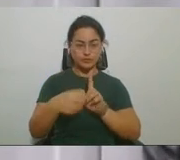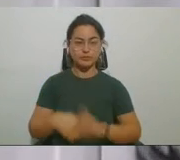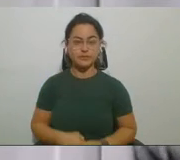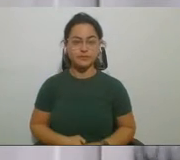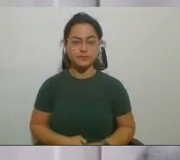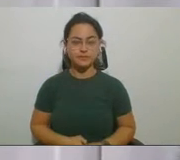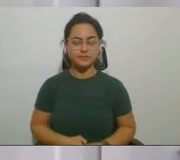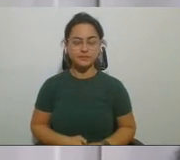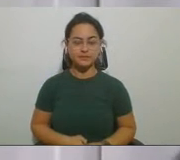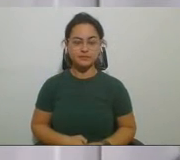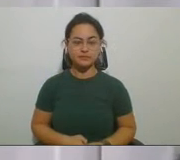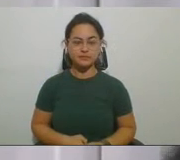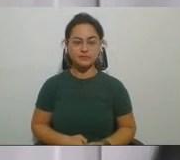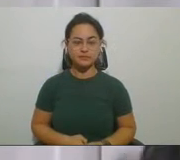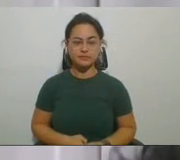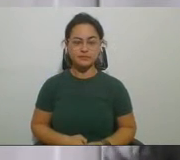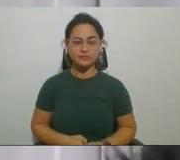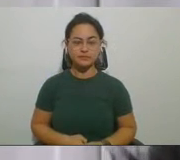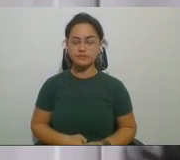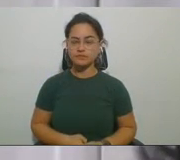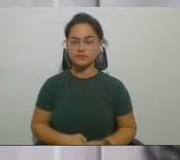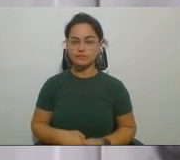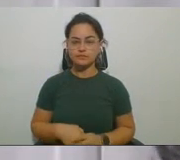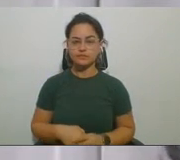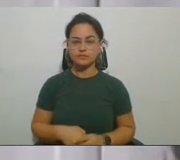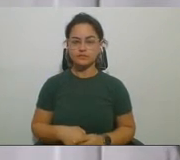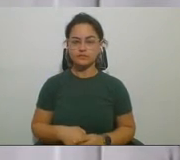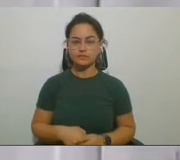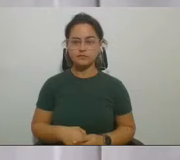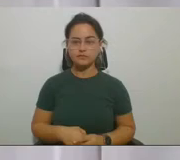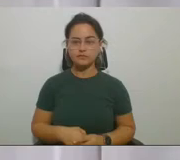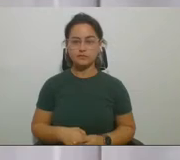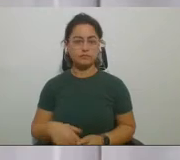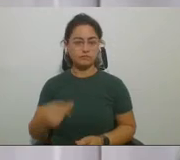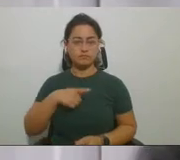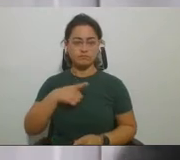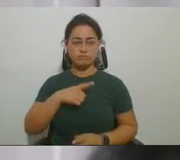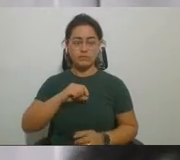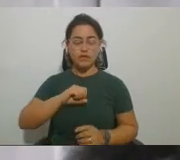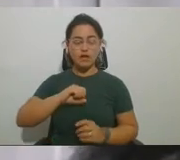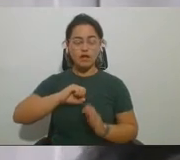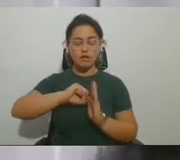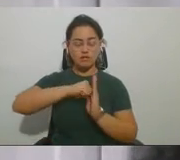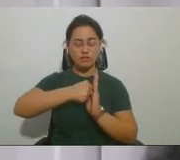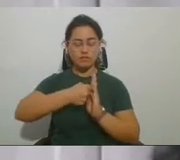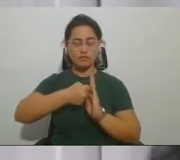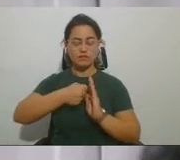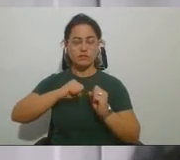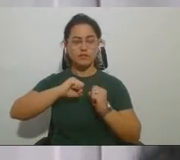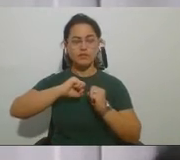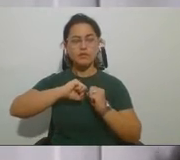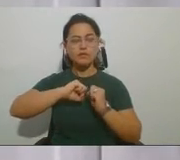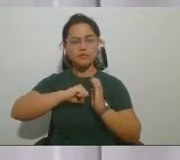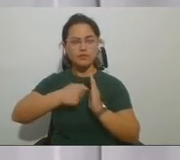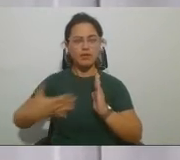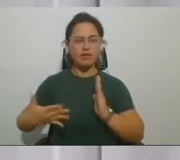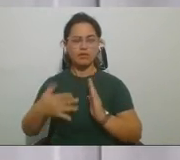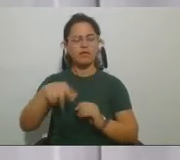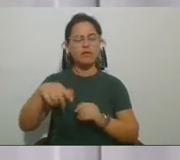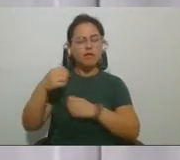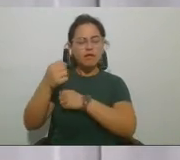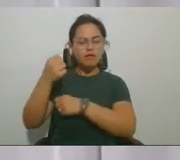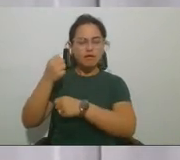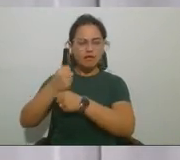tiveram um reverbério fundamental com a retomada da democracia. De 1984 em diante,